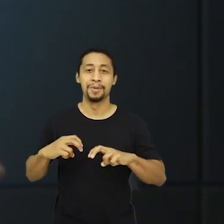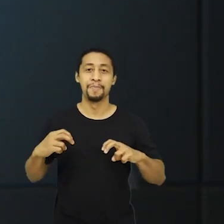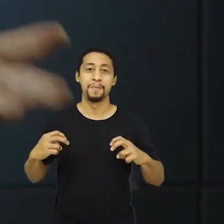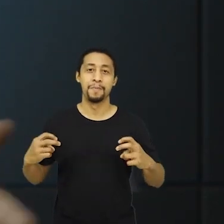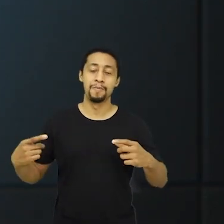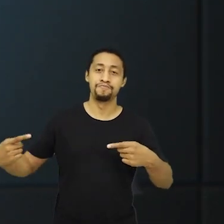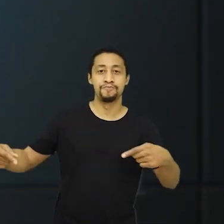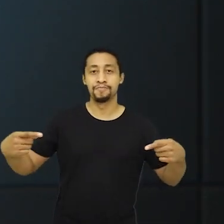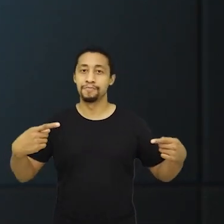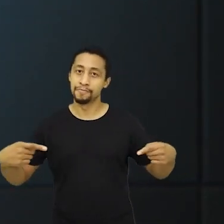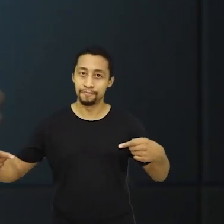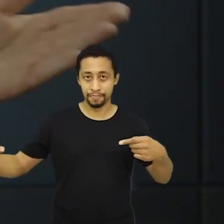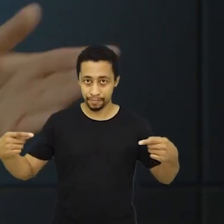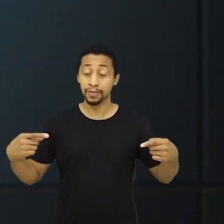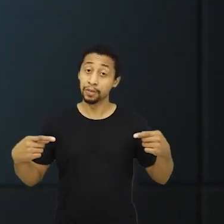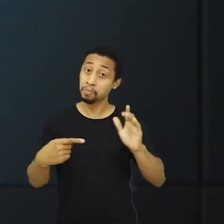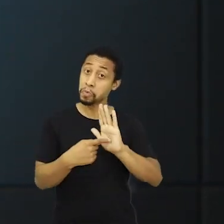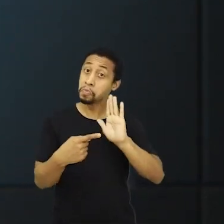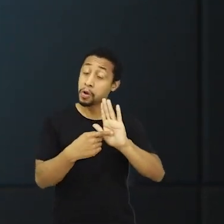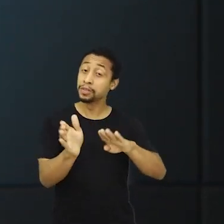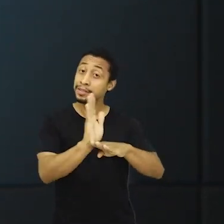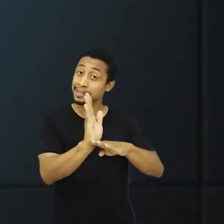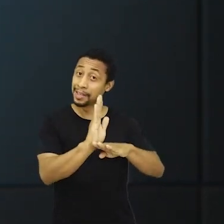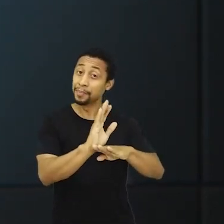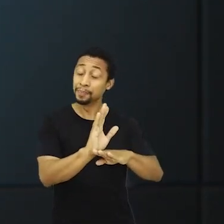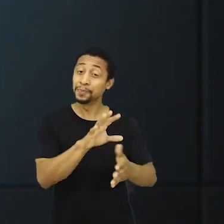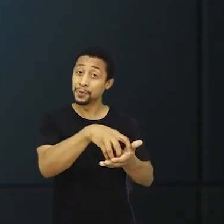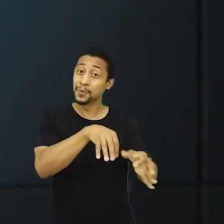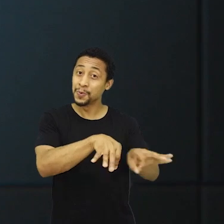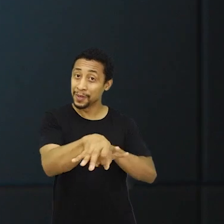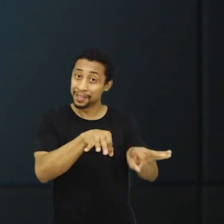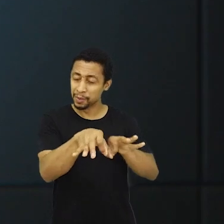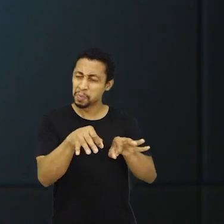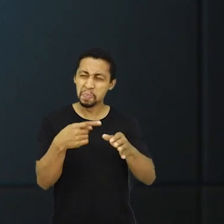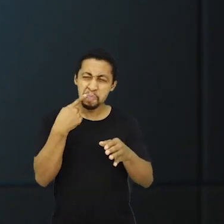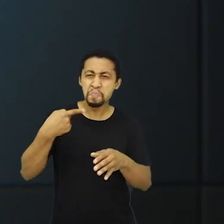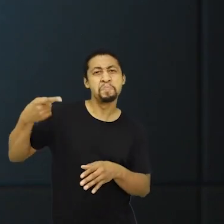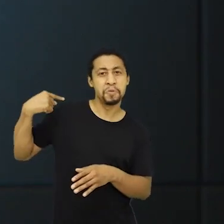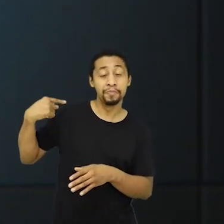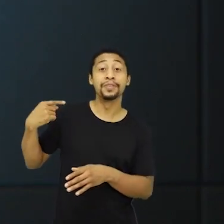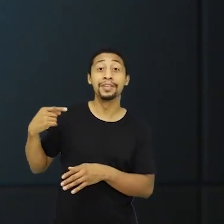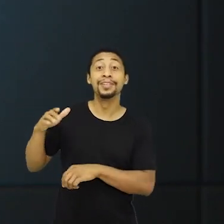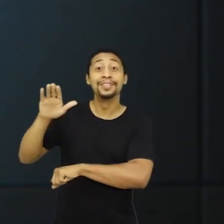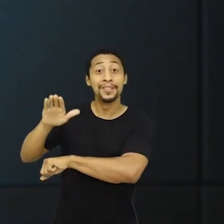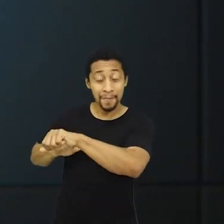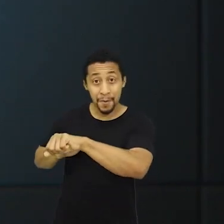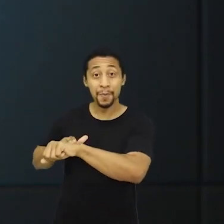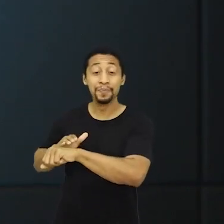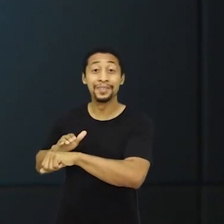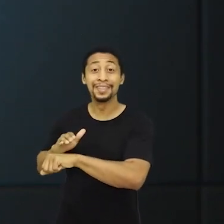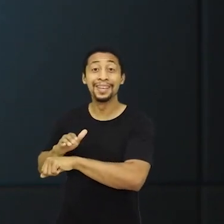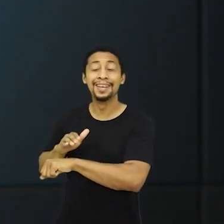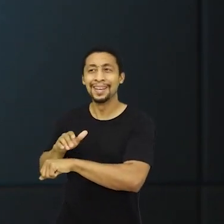a gente organizou pelo Instituto. Foi recente. E a gente chamou uma estudante secundarista, a Lohane,